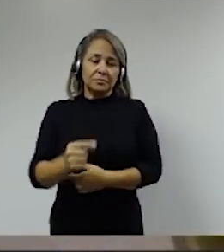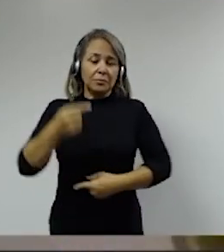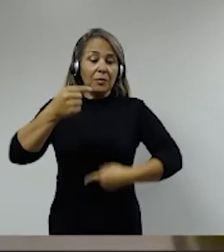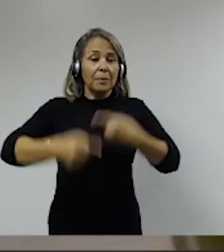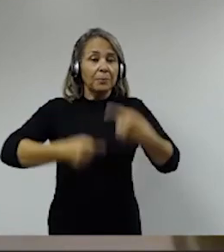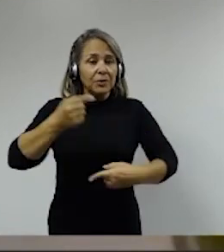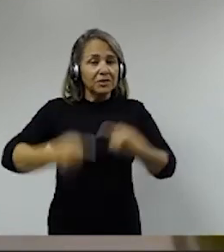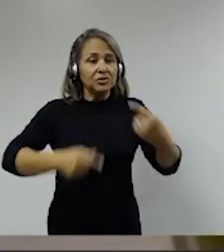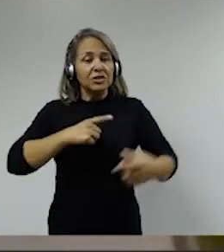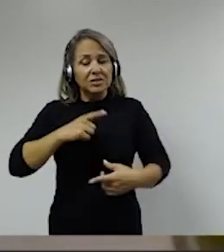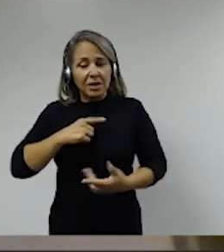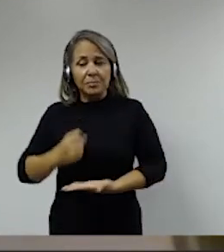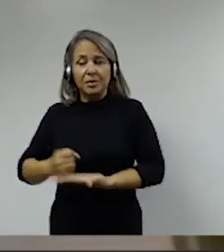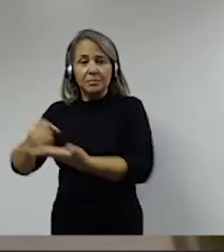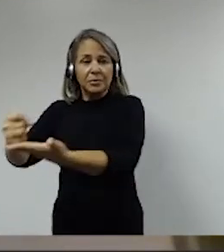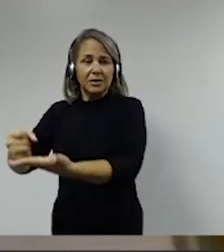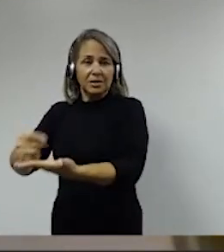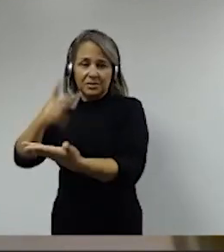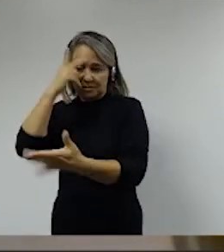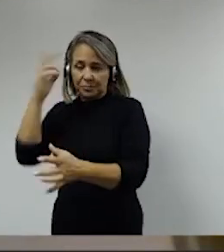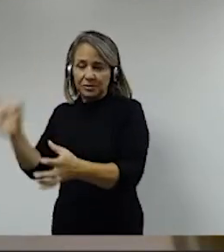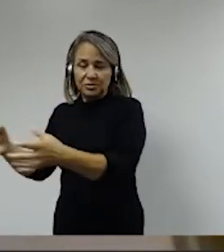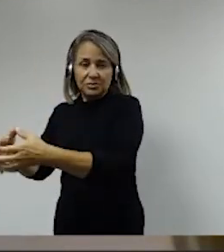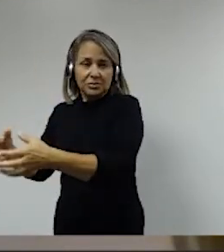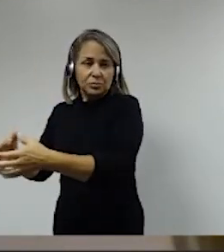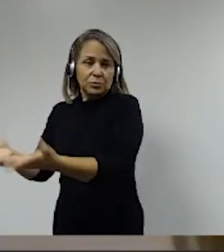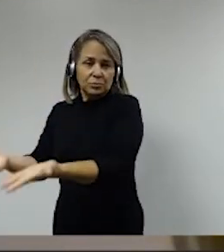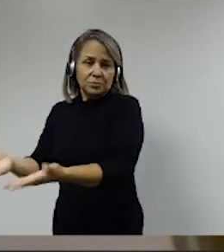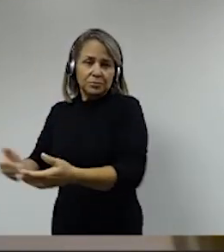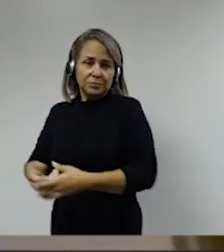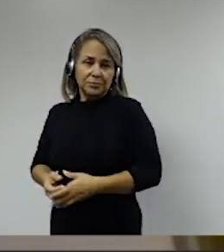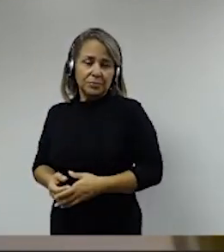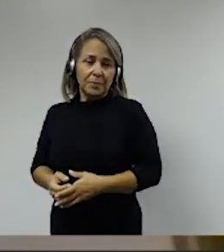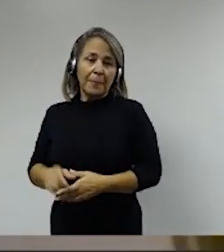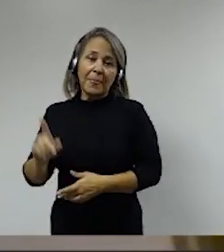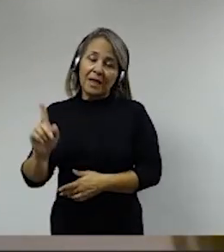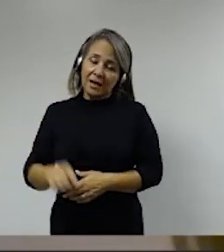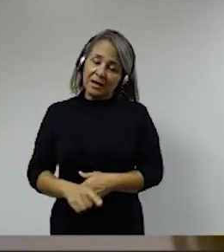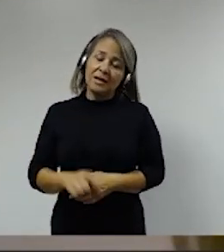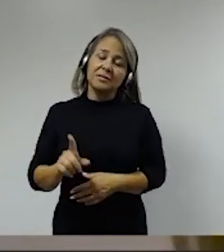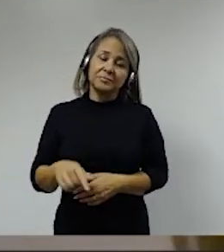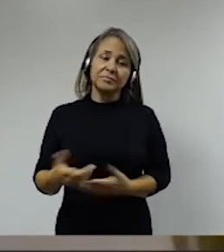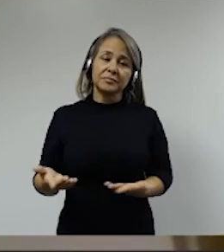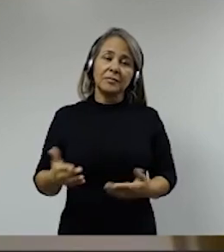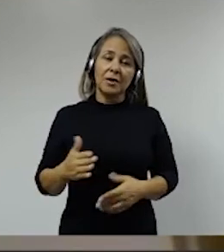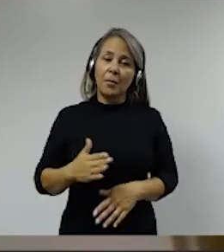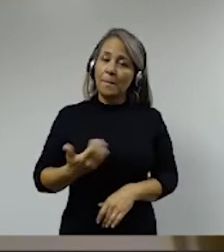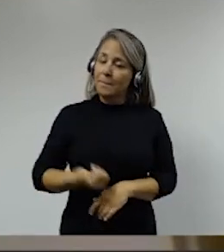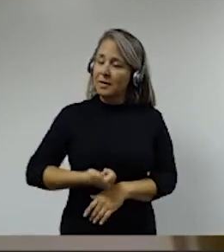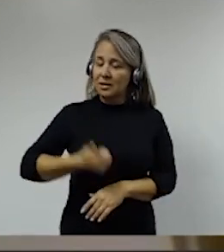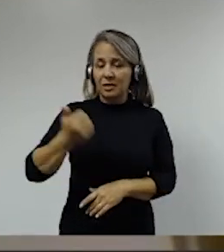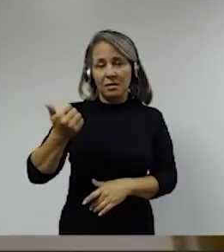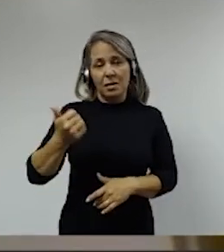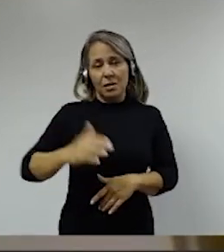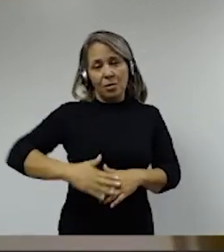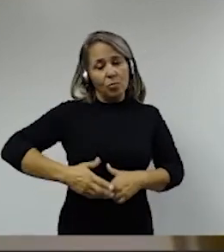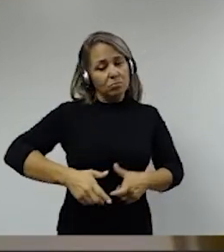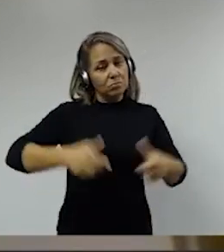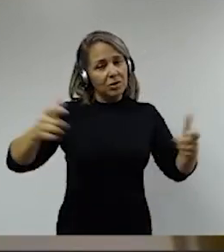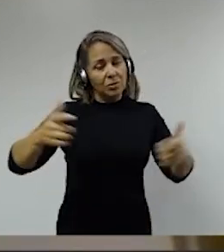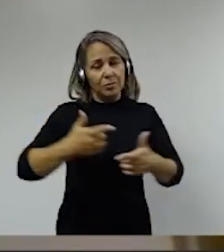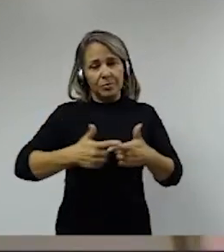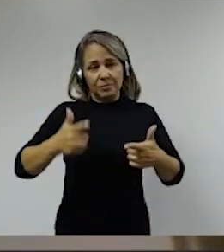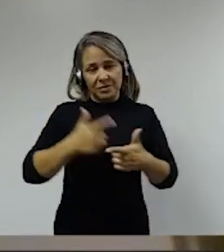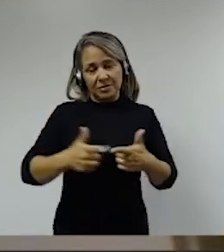poder existir para sustentar esses setores todos, né? Acho que esse aqui é o grande problema. Eu queria ouvir um pouco os comentários de